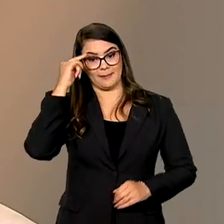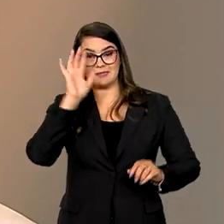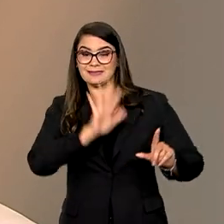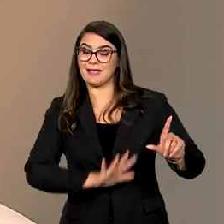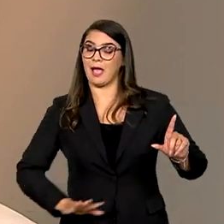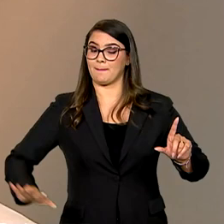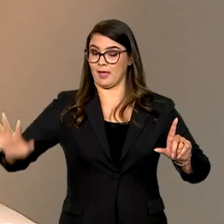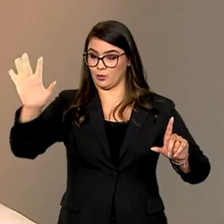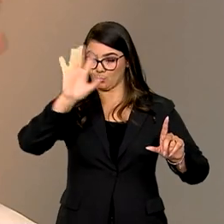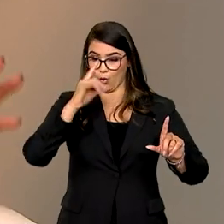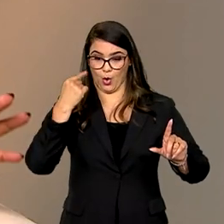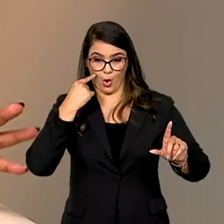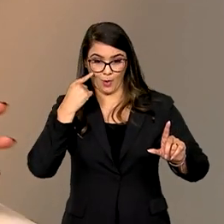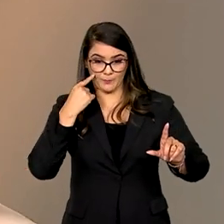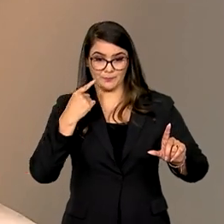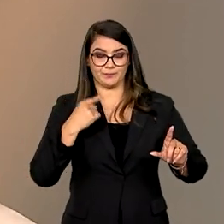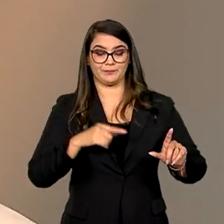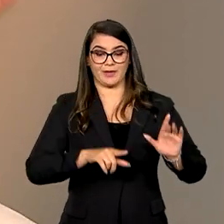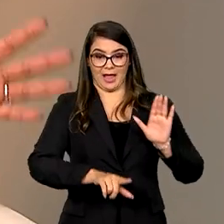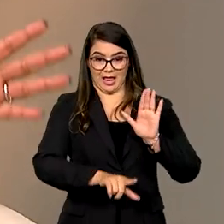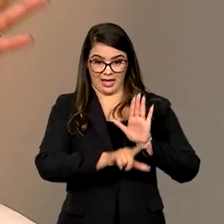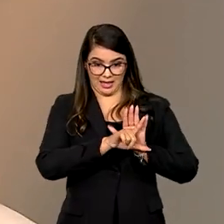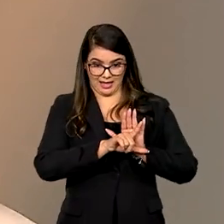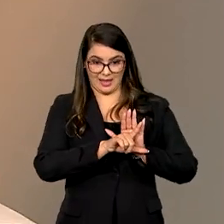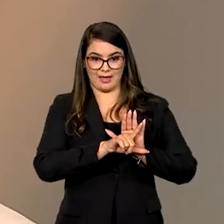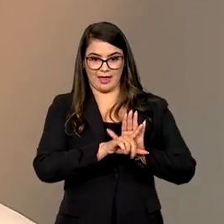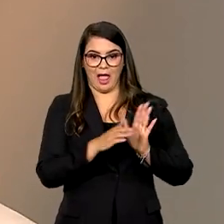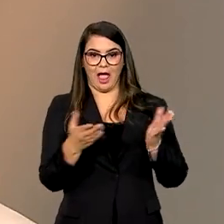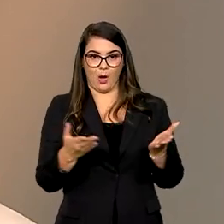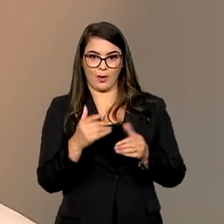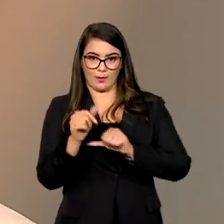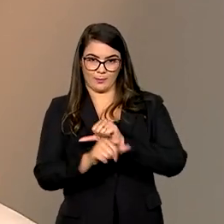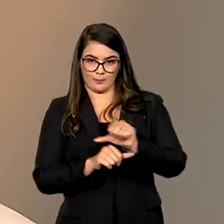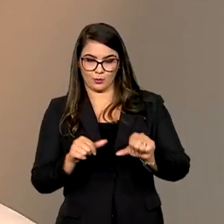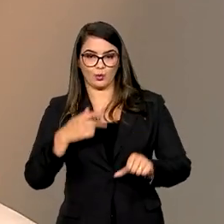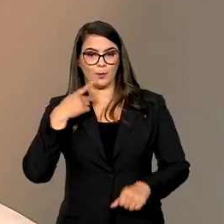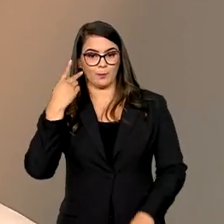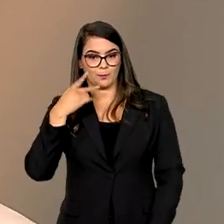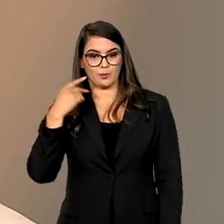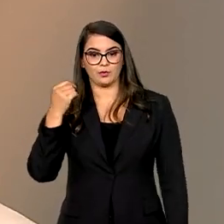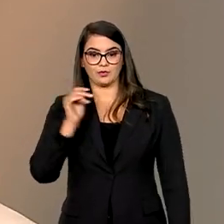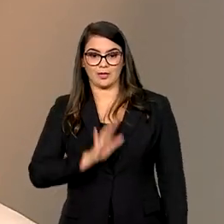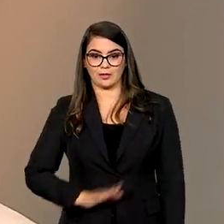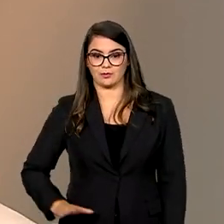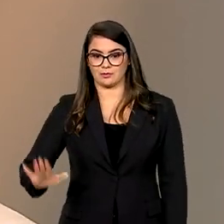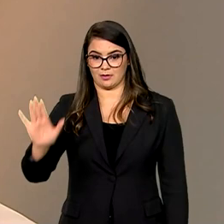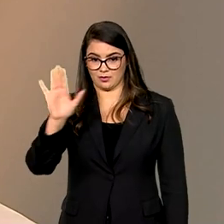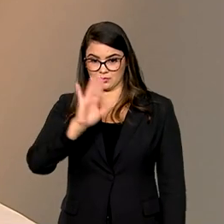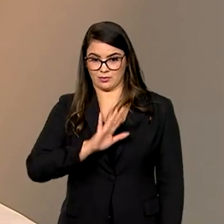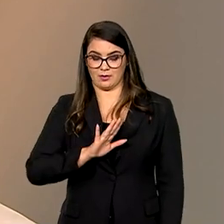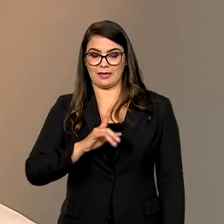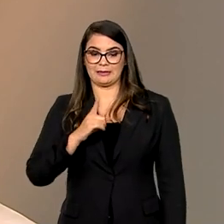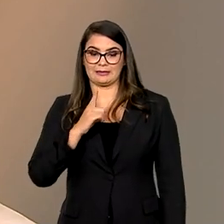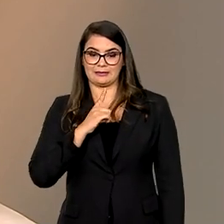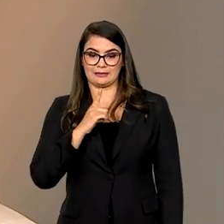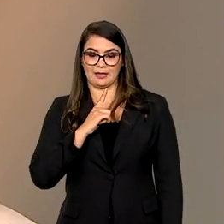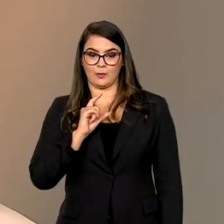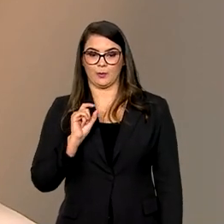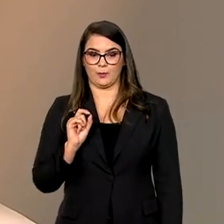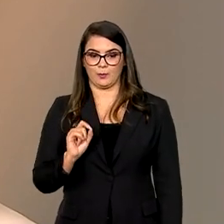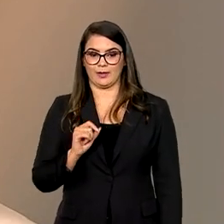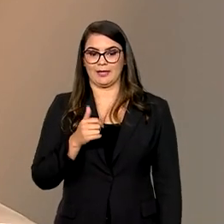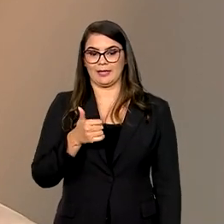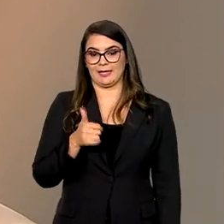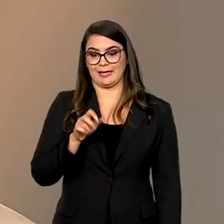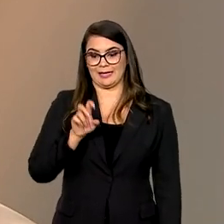magnitude. A Lei Aldir Blanc, que agora vira a Política Nacional Aldir Blanc, vai ter